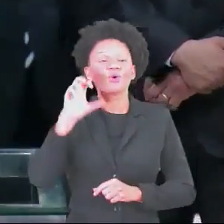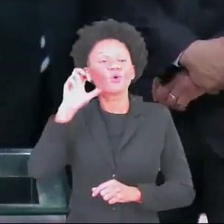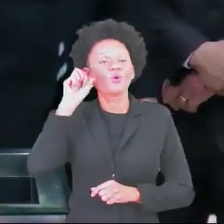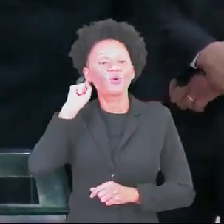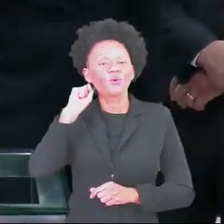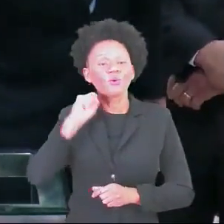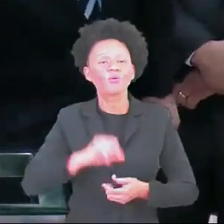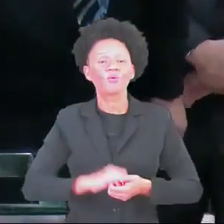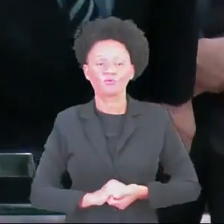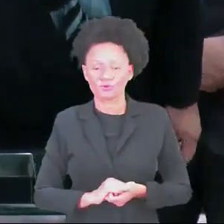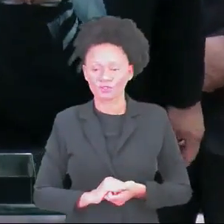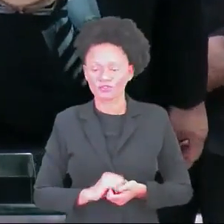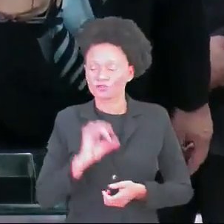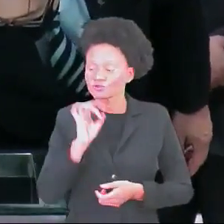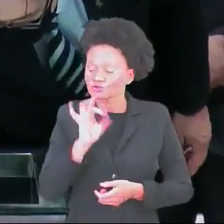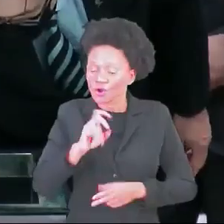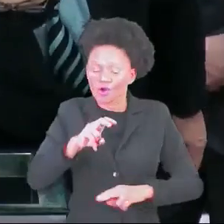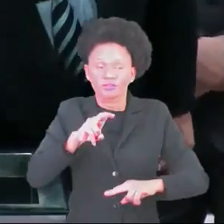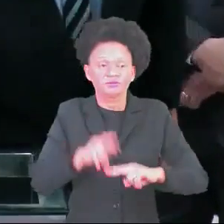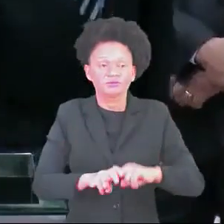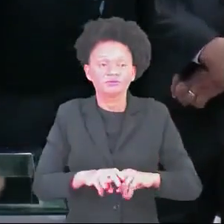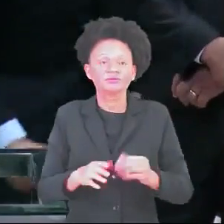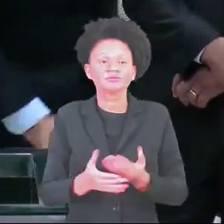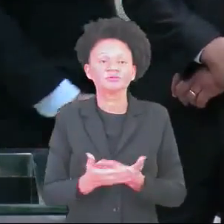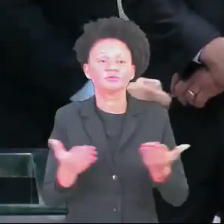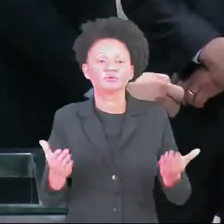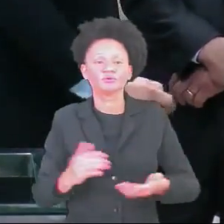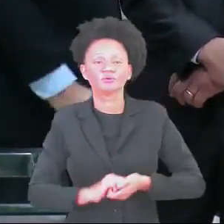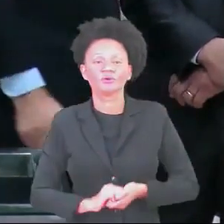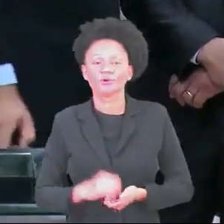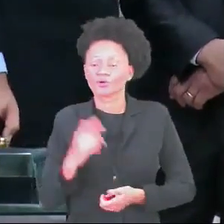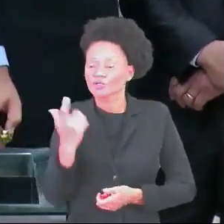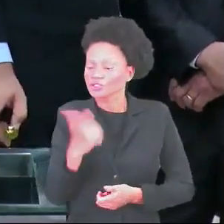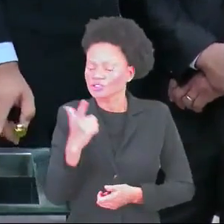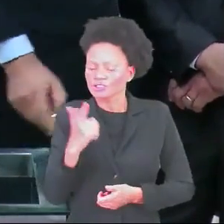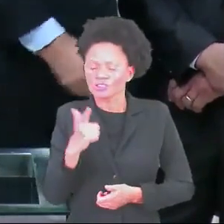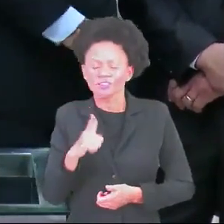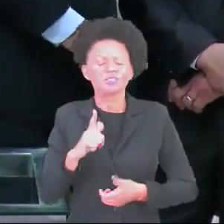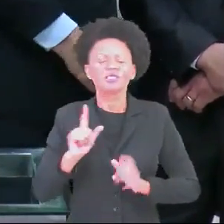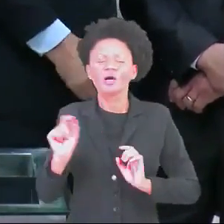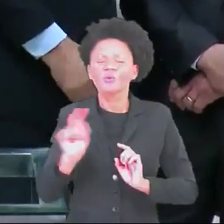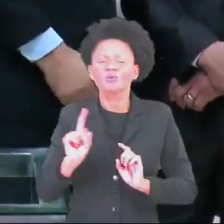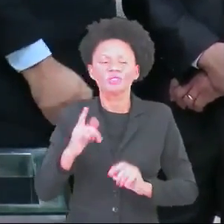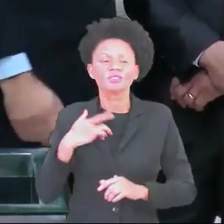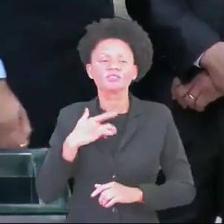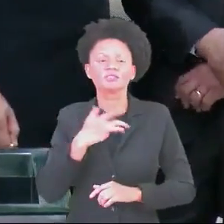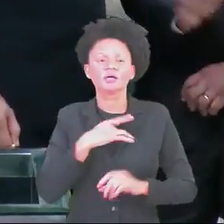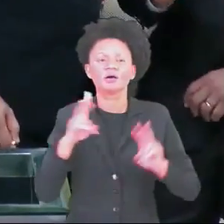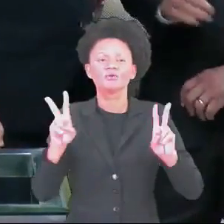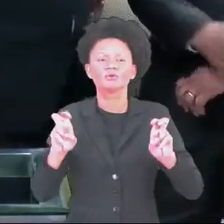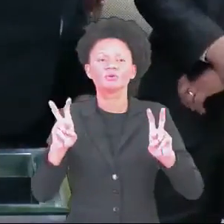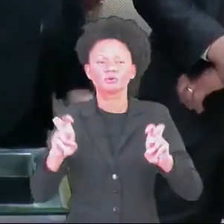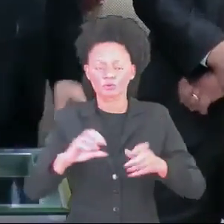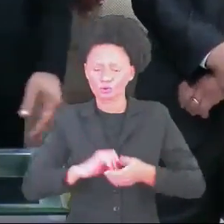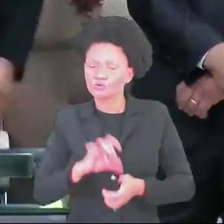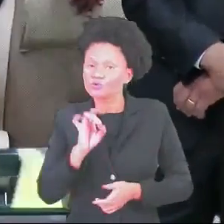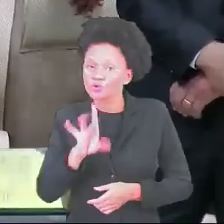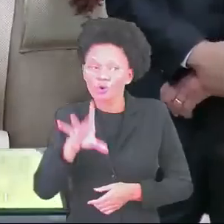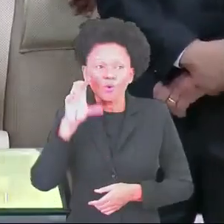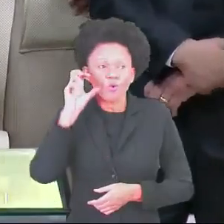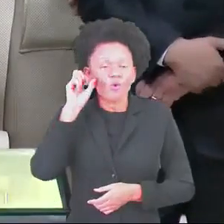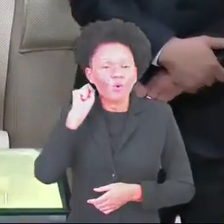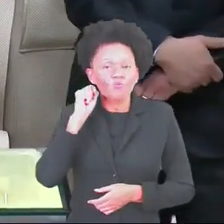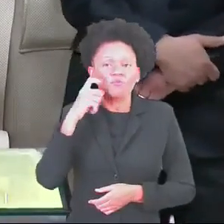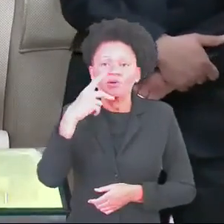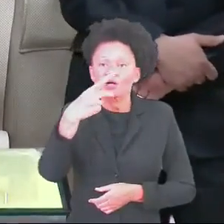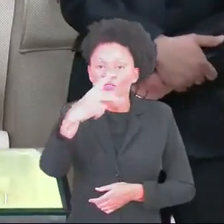por você. Se assente, por favor, aqueles que não ouviram sobre a saúde. Só um minutinho, é rápido. Só você que ouviu para a sua